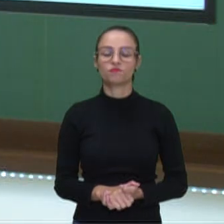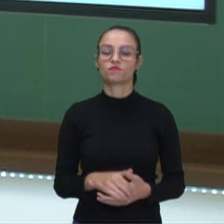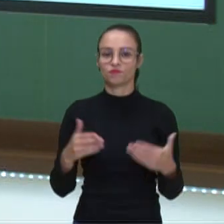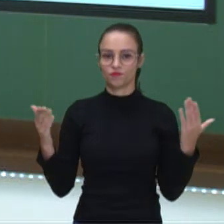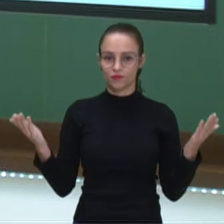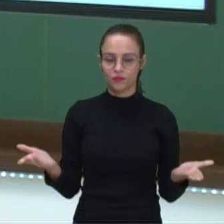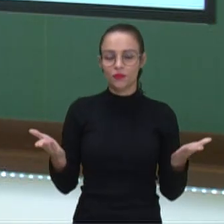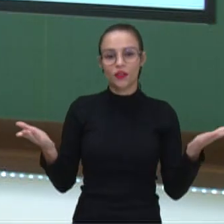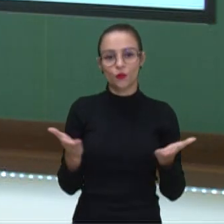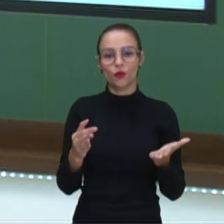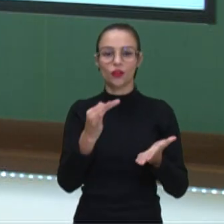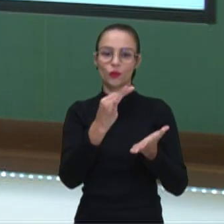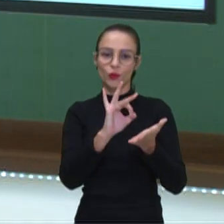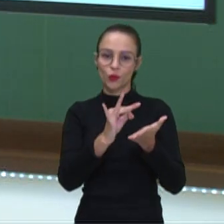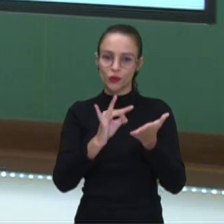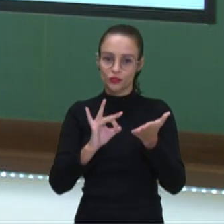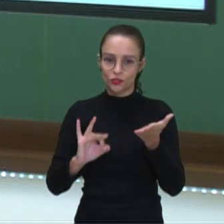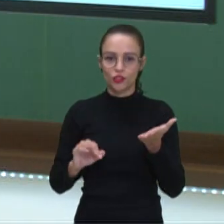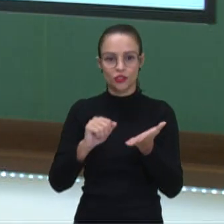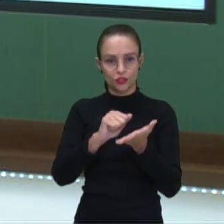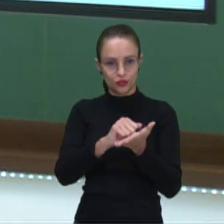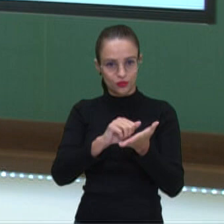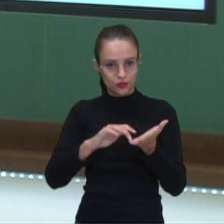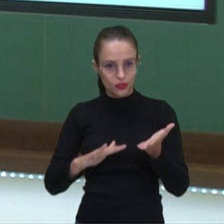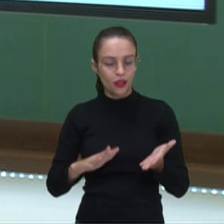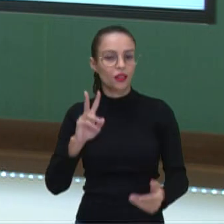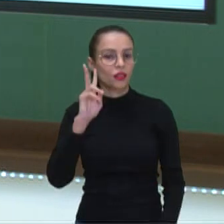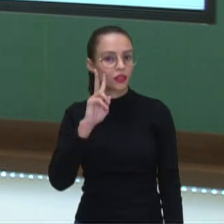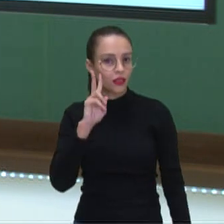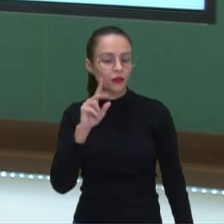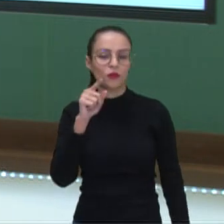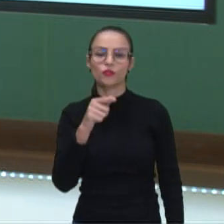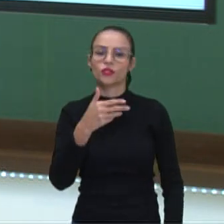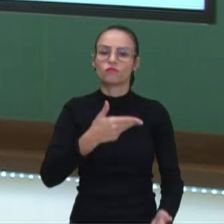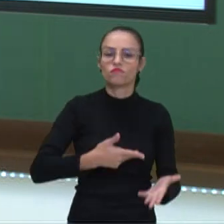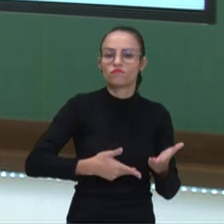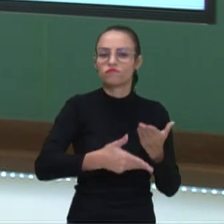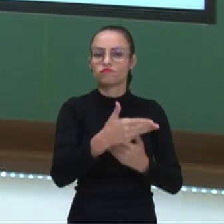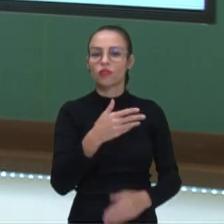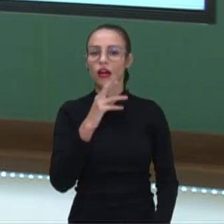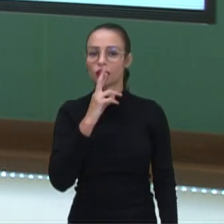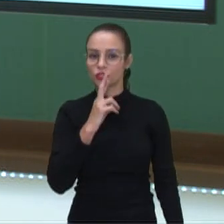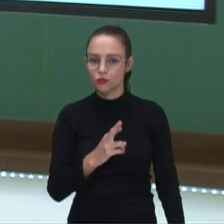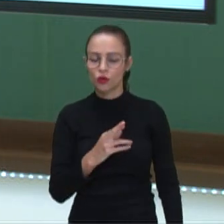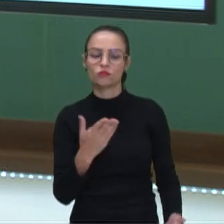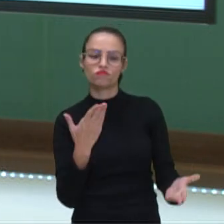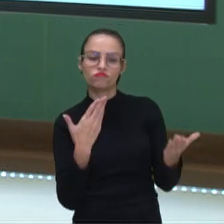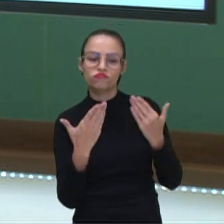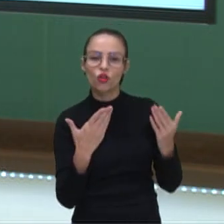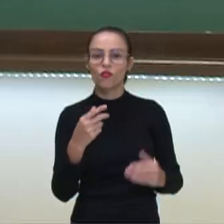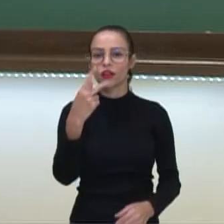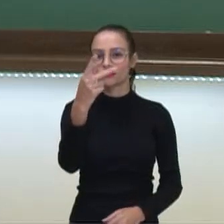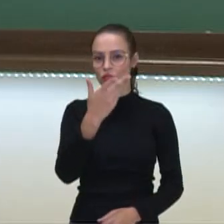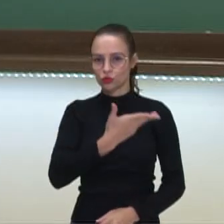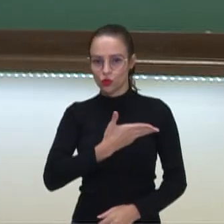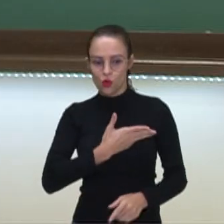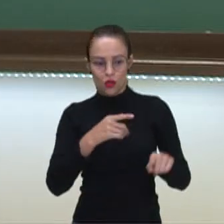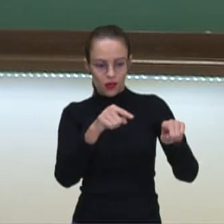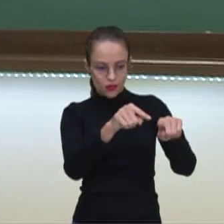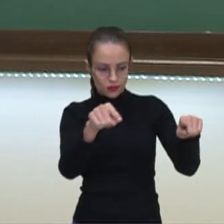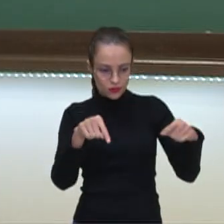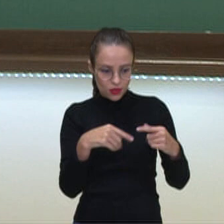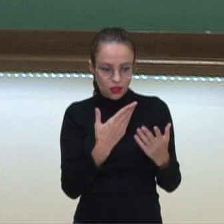Pessoal, vamos então corrigir a nossa atividade, né? Lembre aí de compartilhar a sua resposta, né? Conversar com os teus colegas e